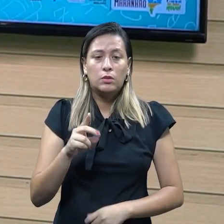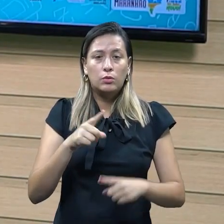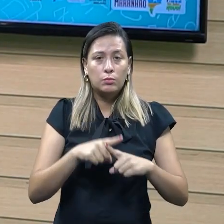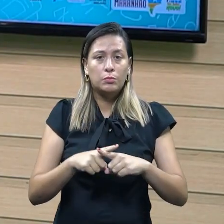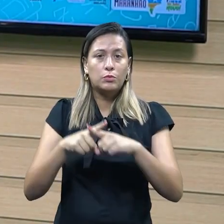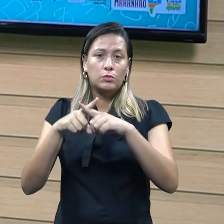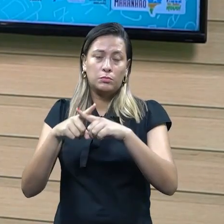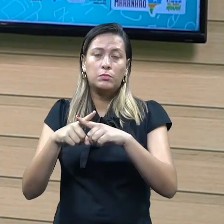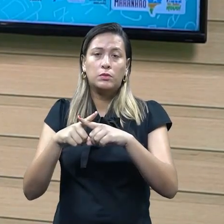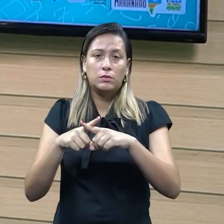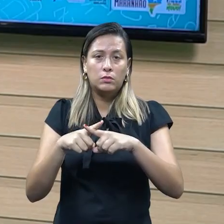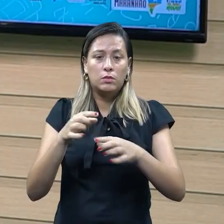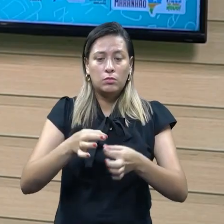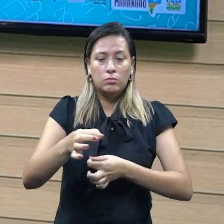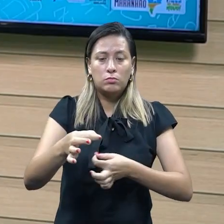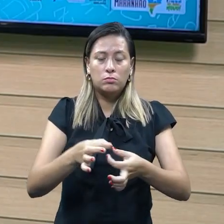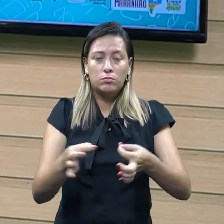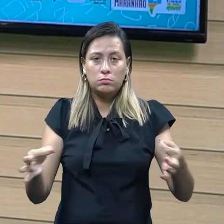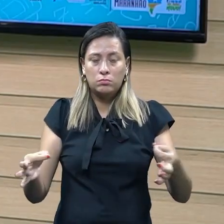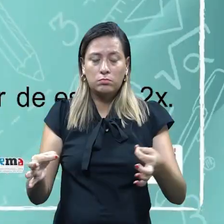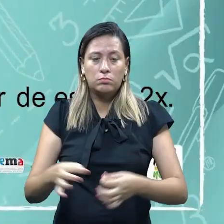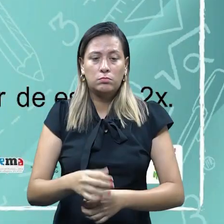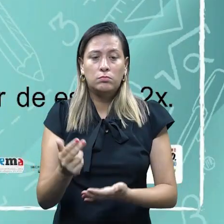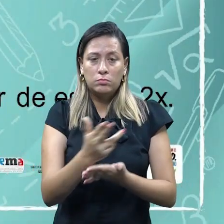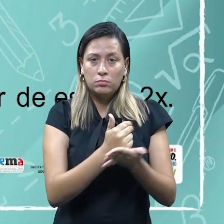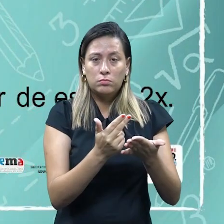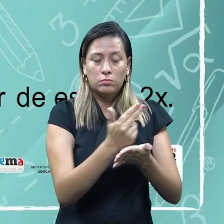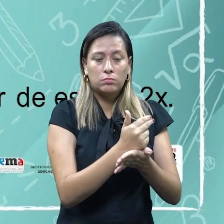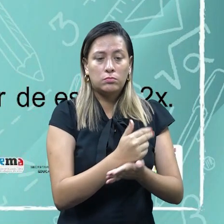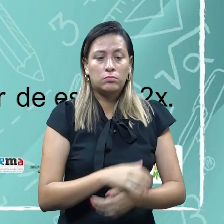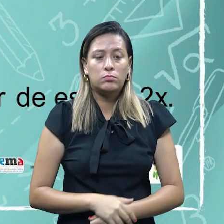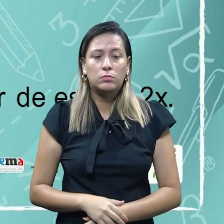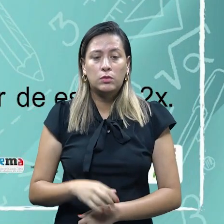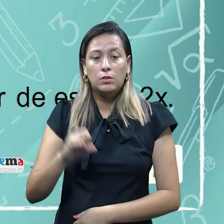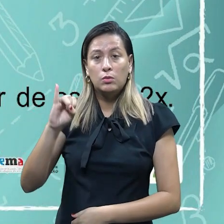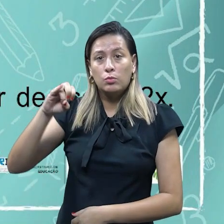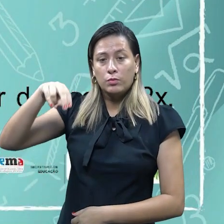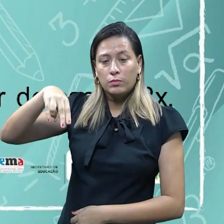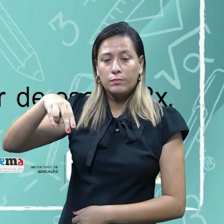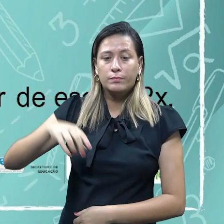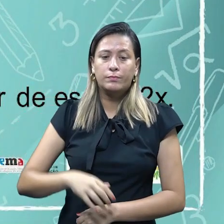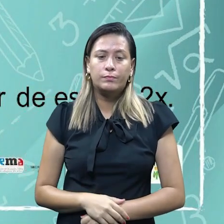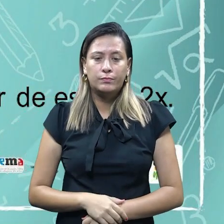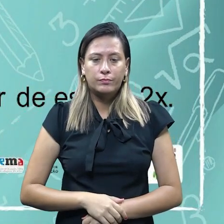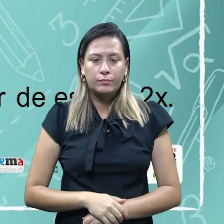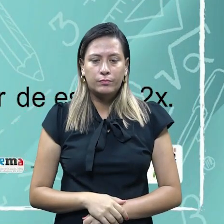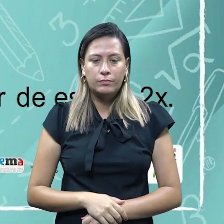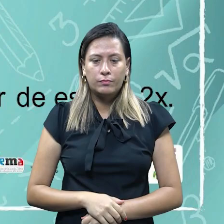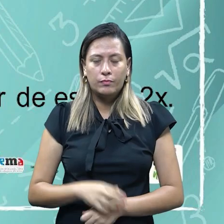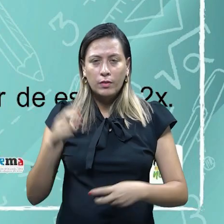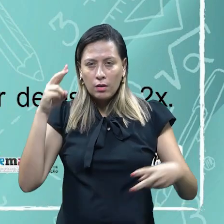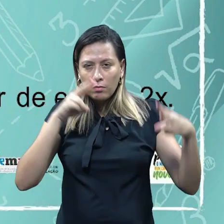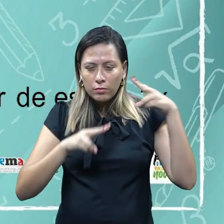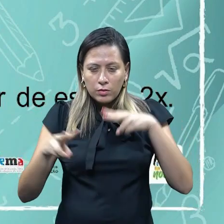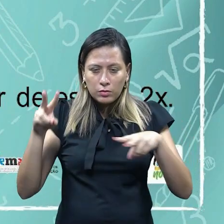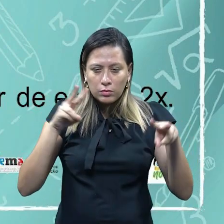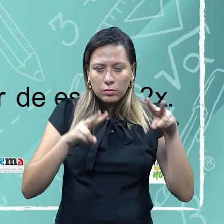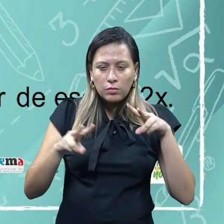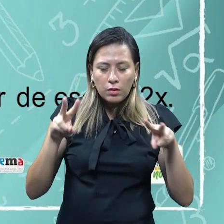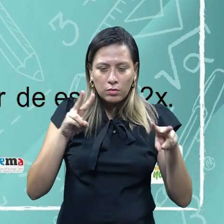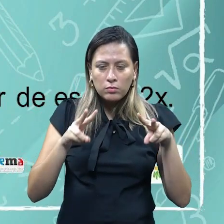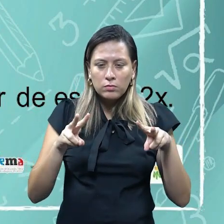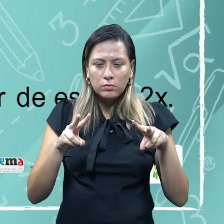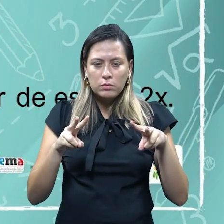multiplicando as dimensões do seu desenho. Tem o Zoom In, que aproxima a